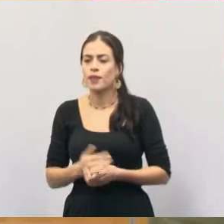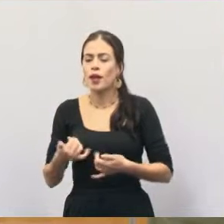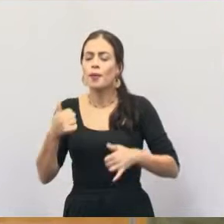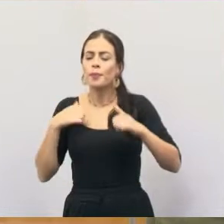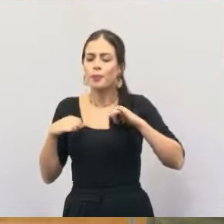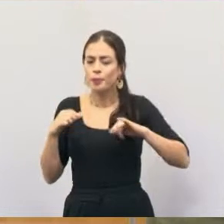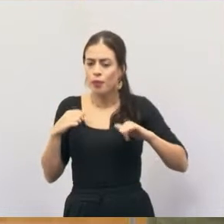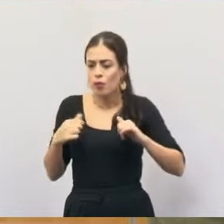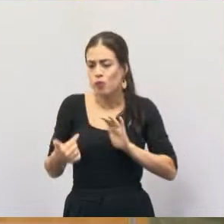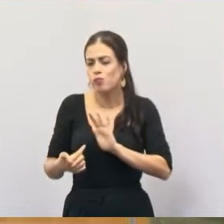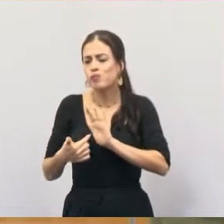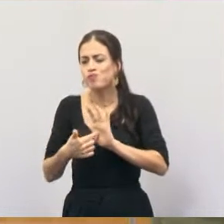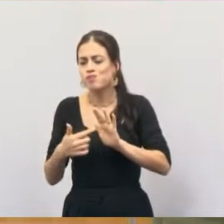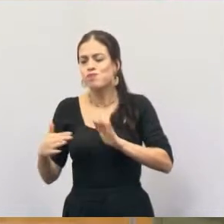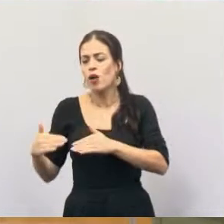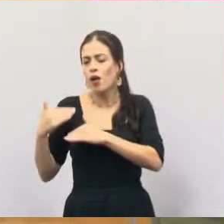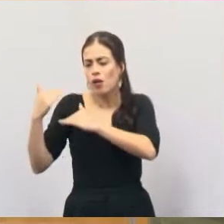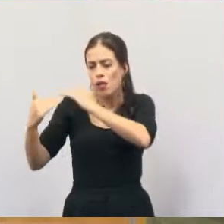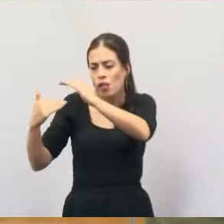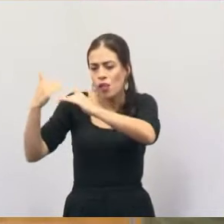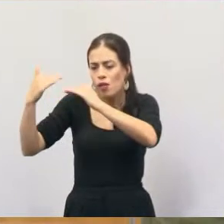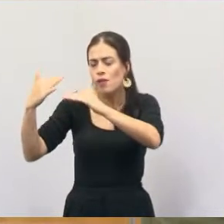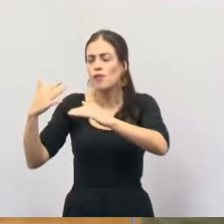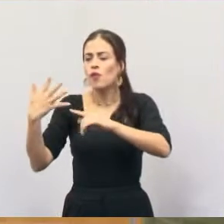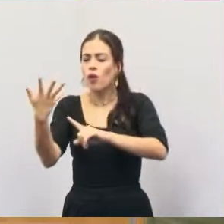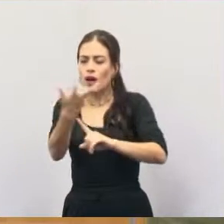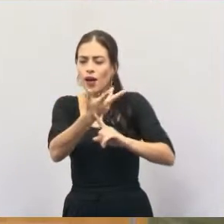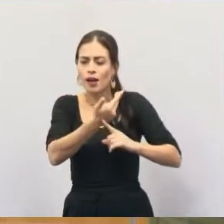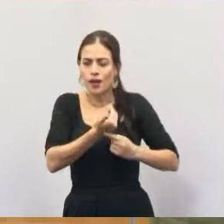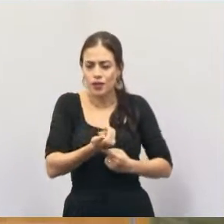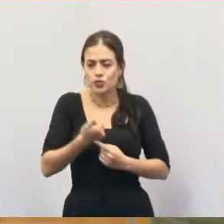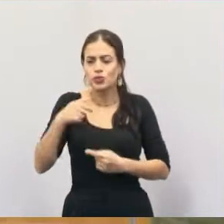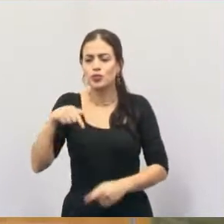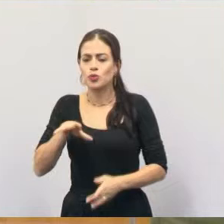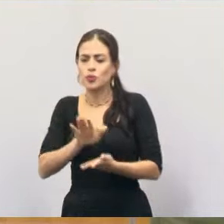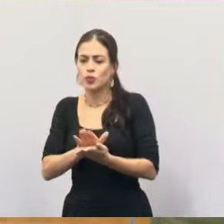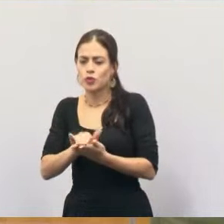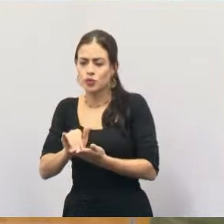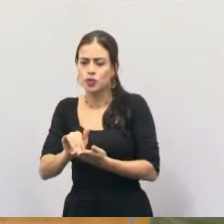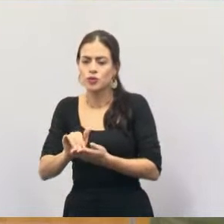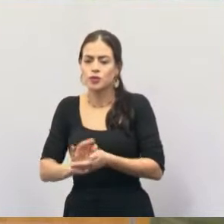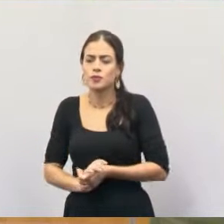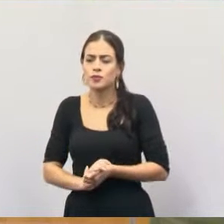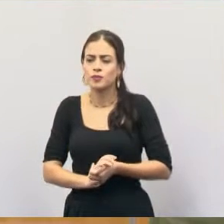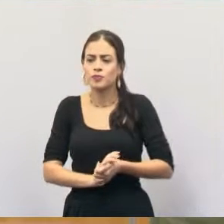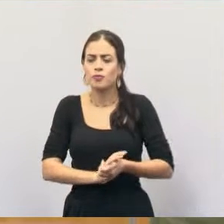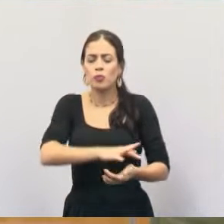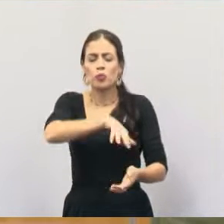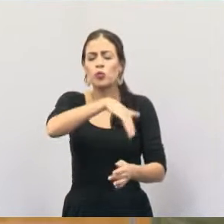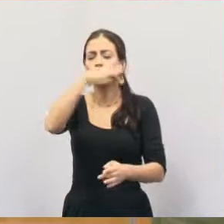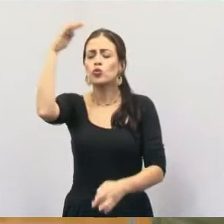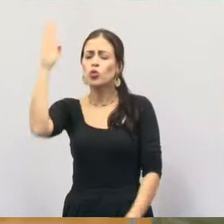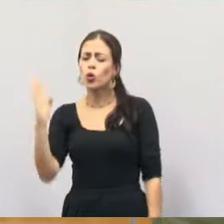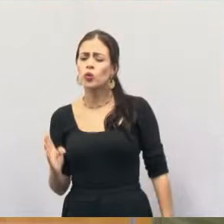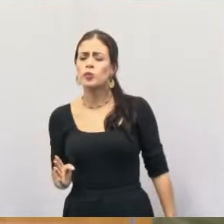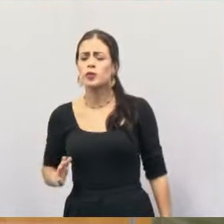que levou a arte do nosso município pelos palcos desse Brasil afora. Por essa razão, deixamos